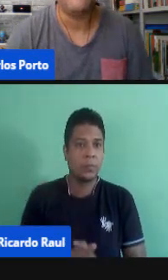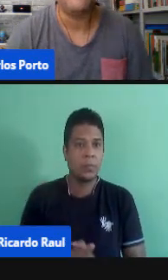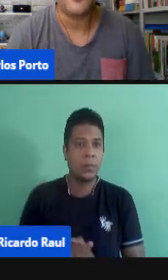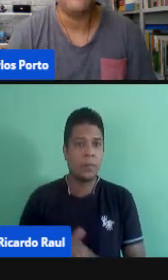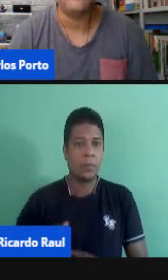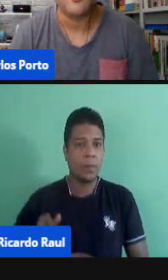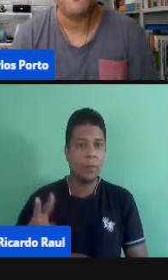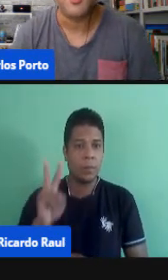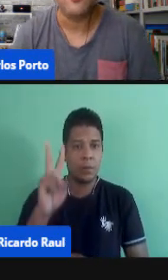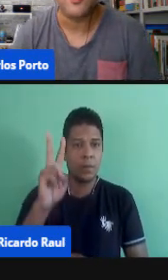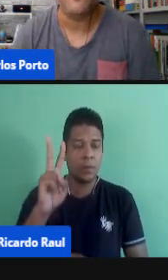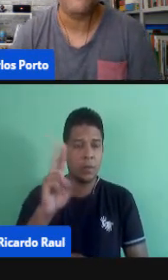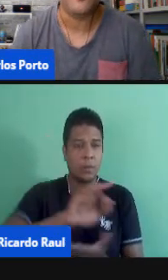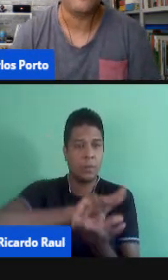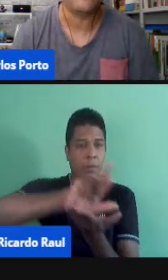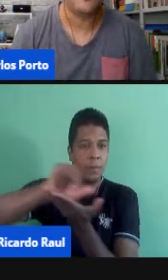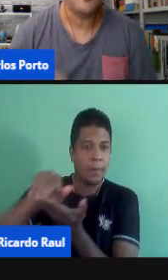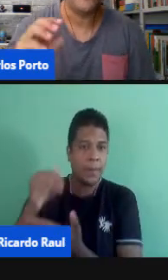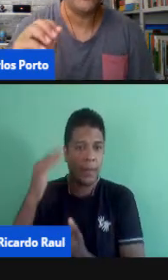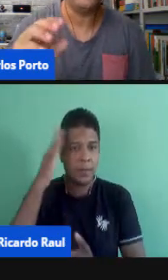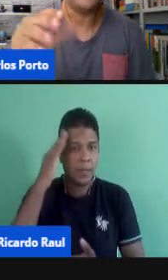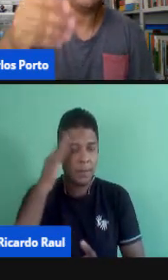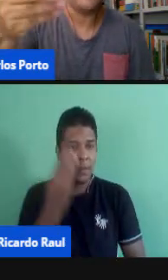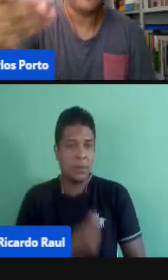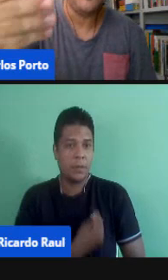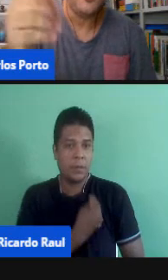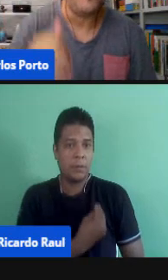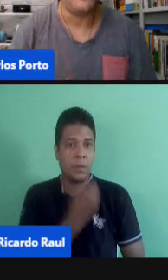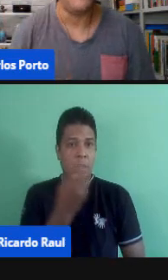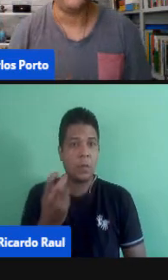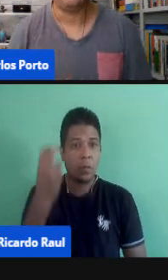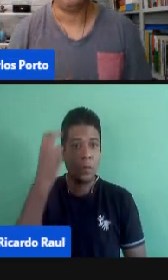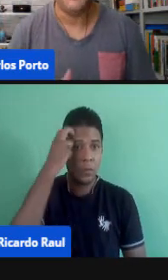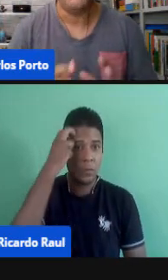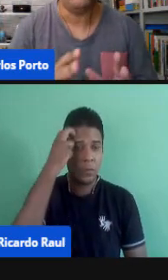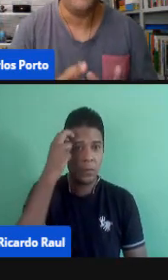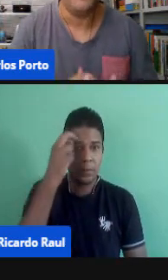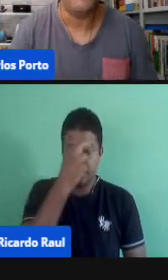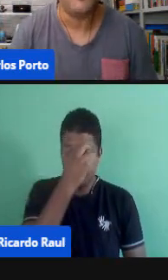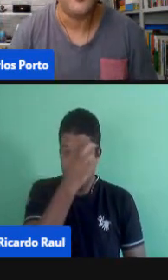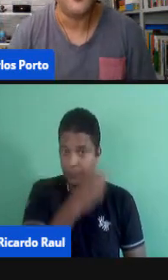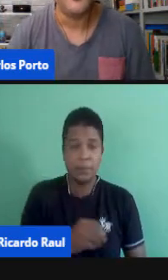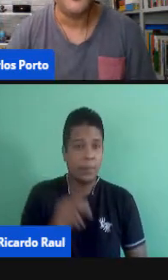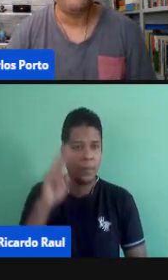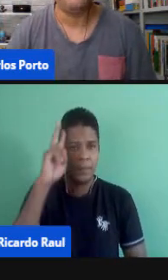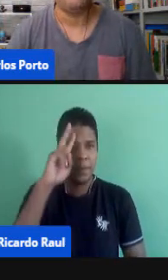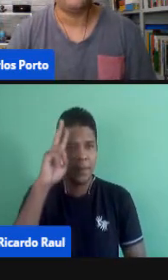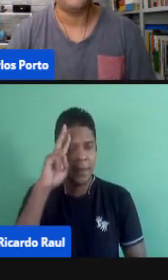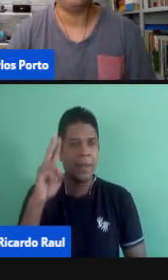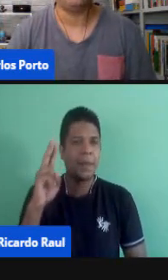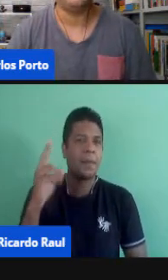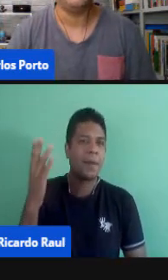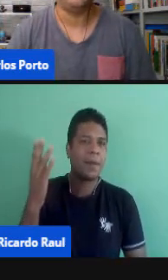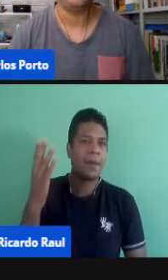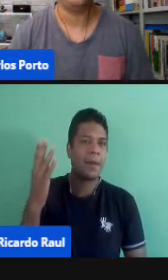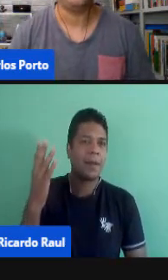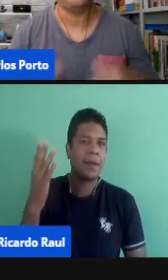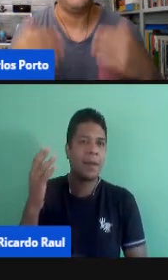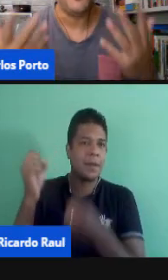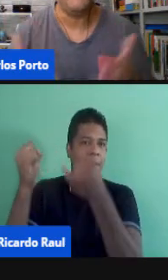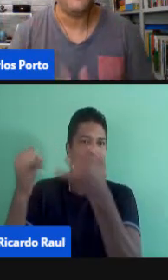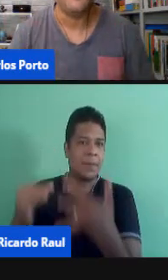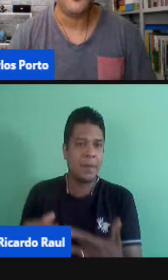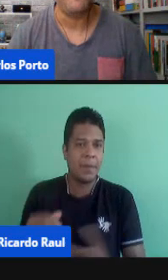valorizar a diversidade de saberes e vivências culturais. Aqui eu me lembro muito do que já falava Brandão, que